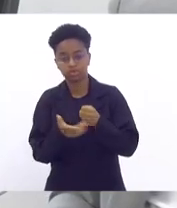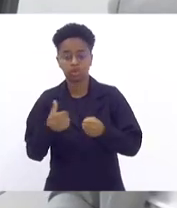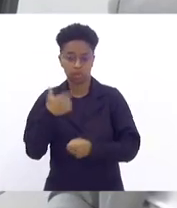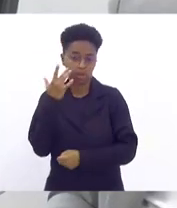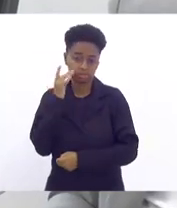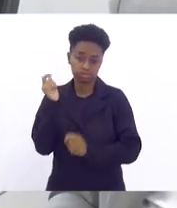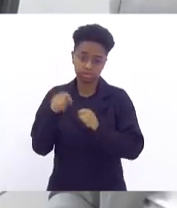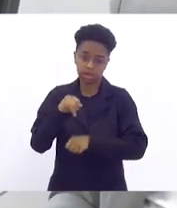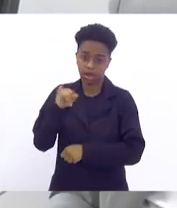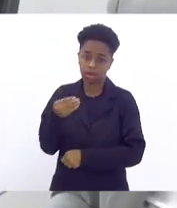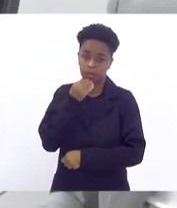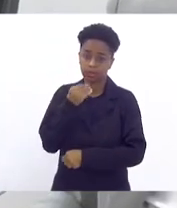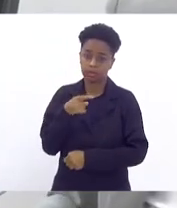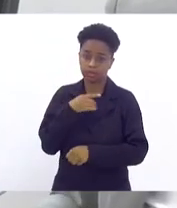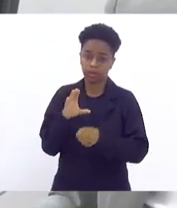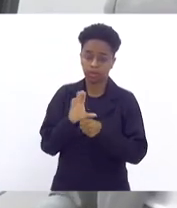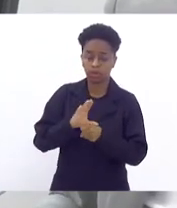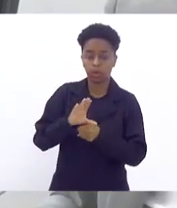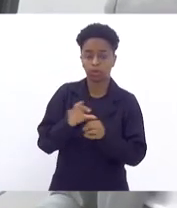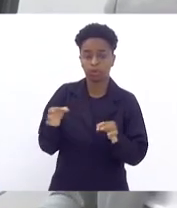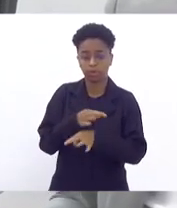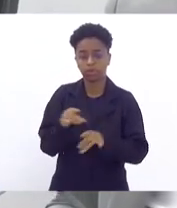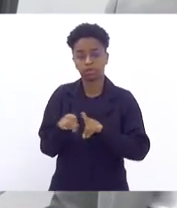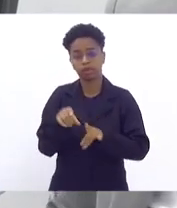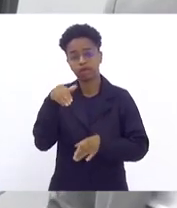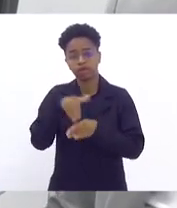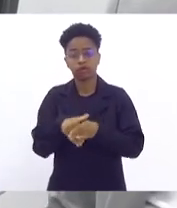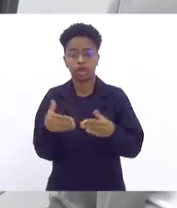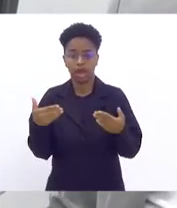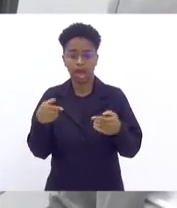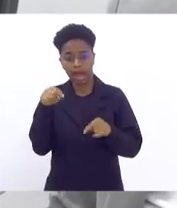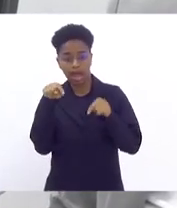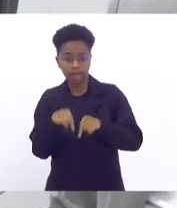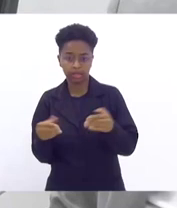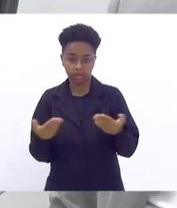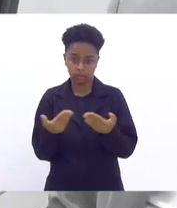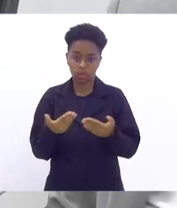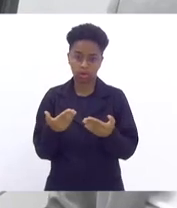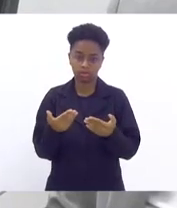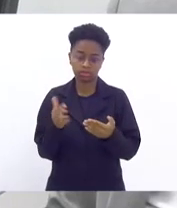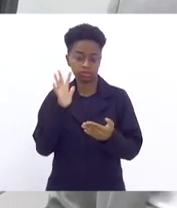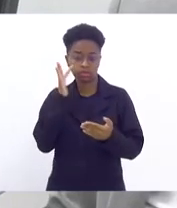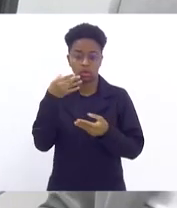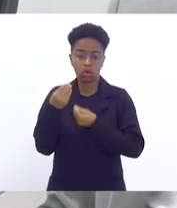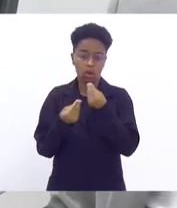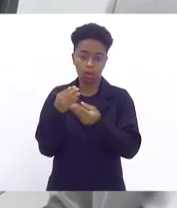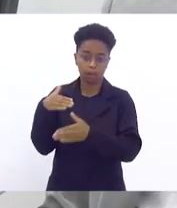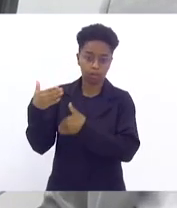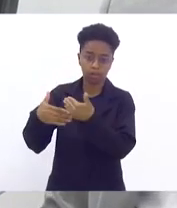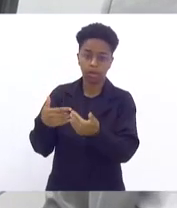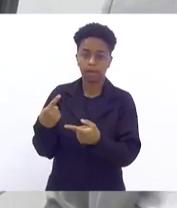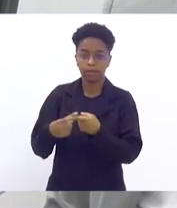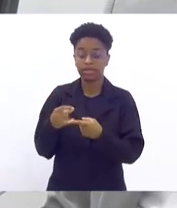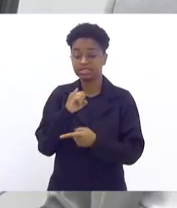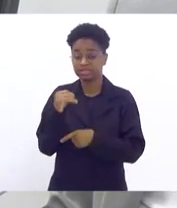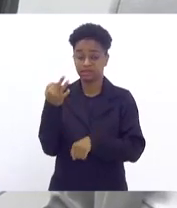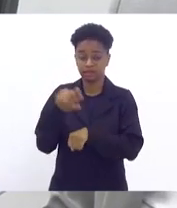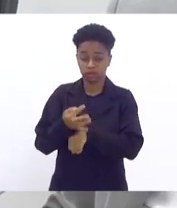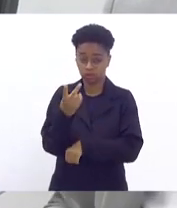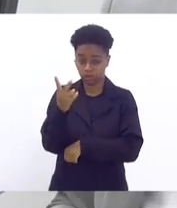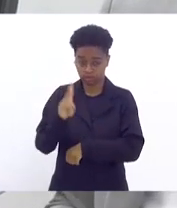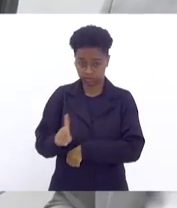pode aproveitar que está com colegiado formado e votar aqui deliberar esse esse procedimento a partir da segunda audiência